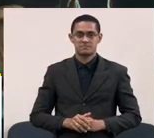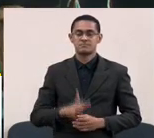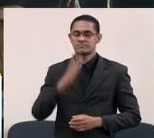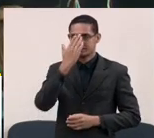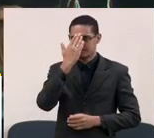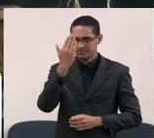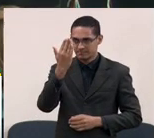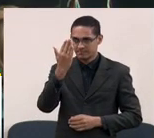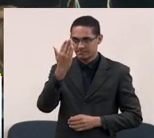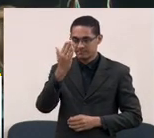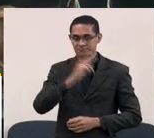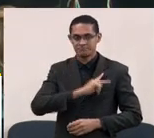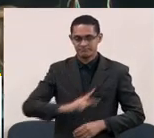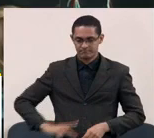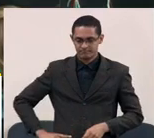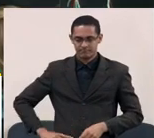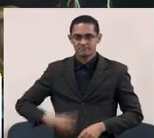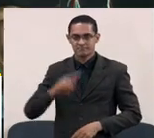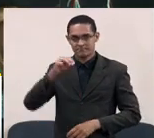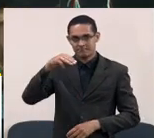obrigado, deputado Max.